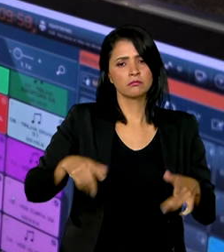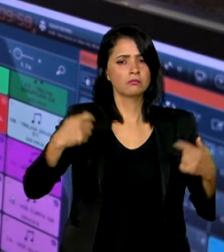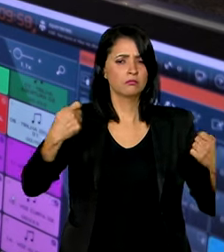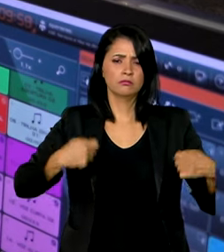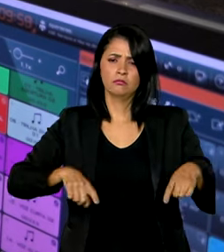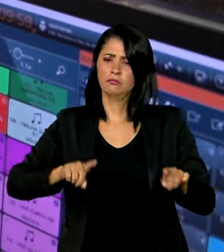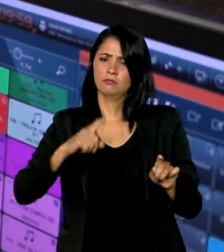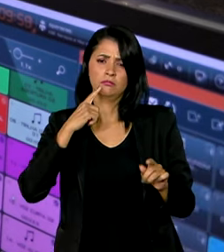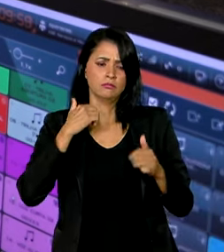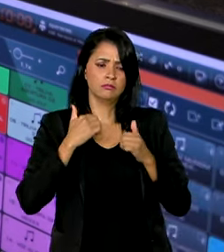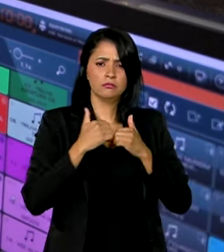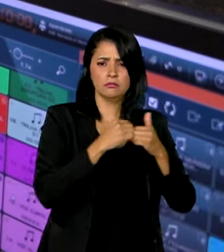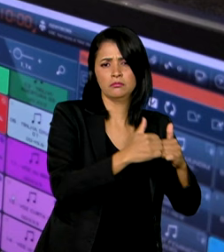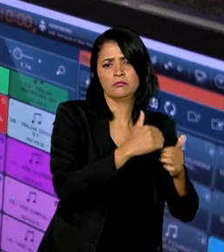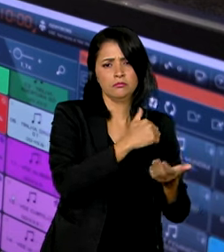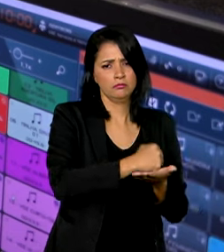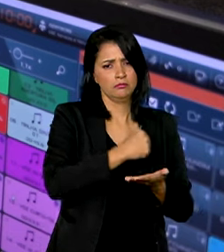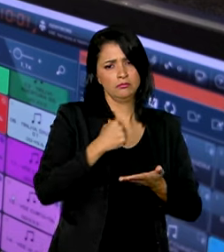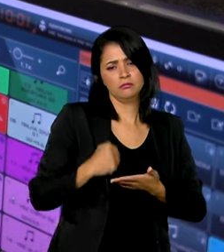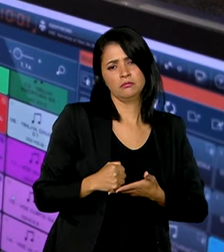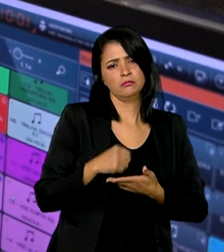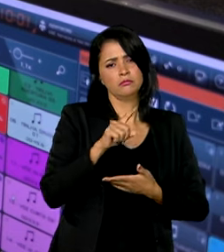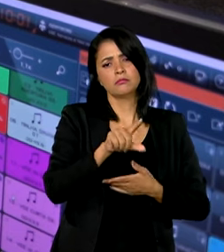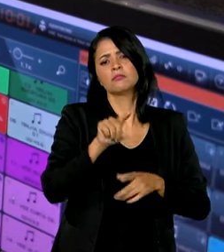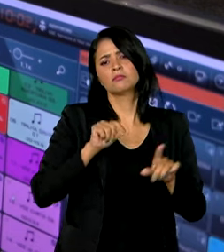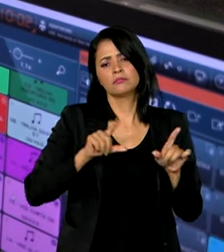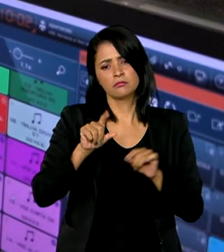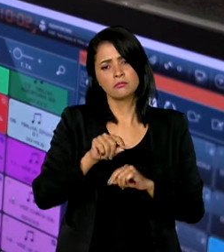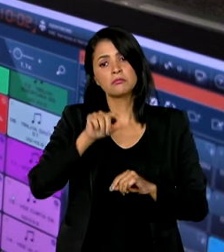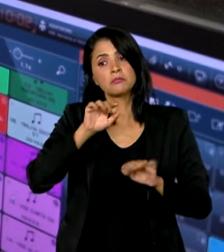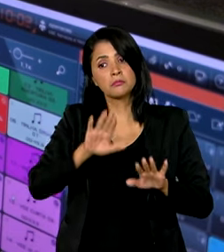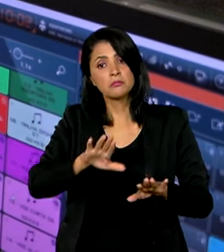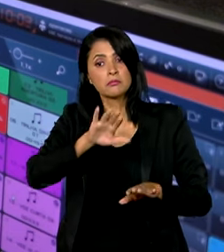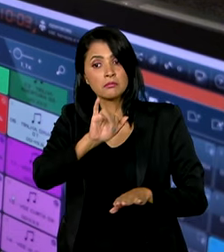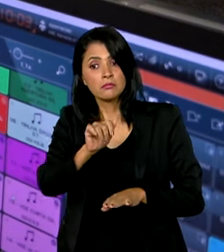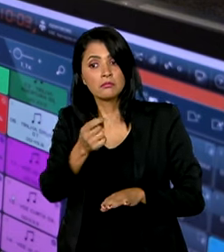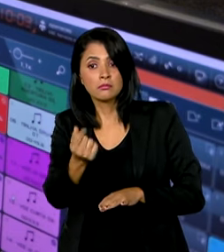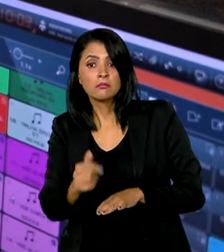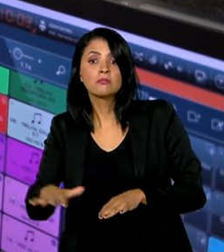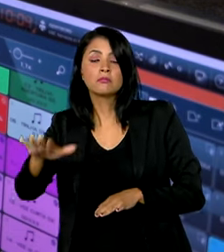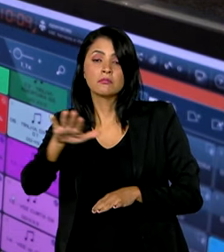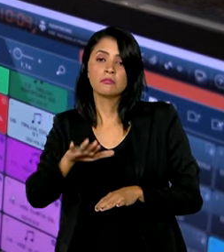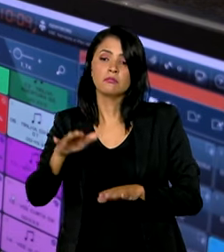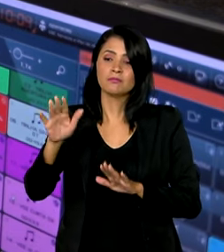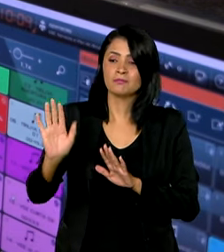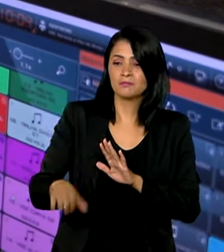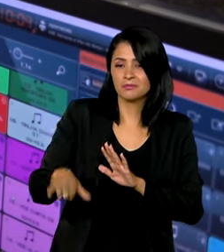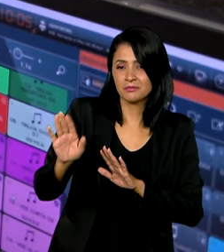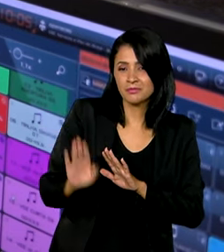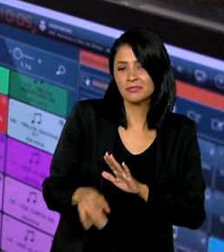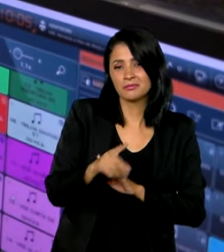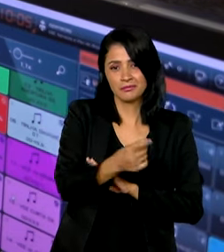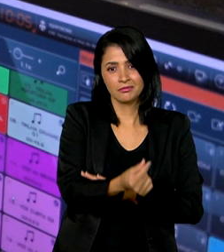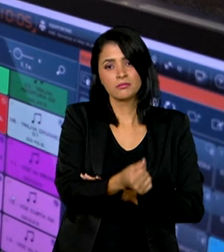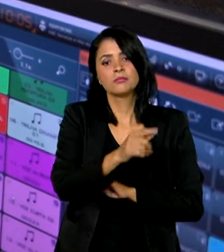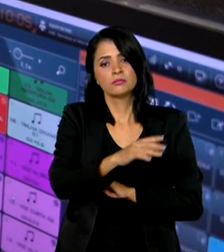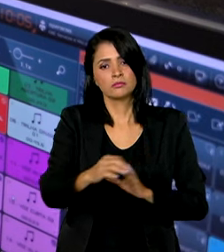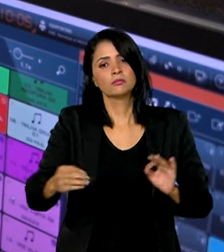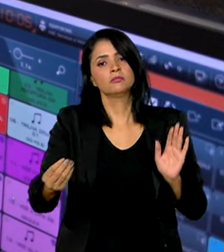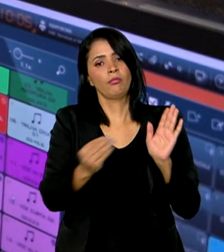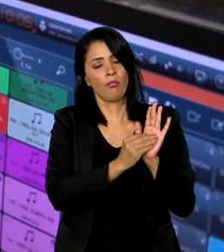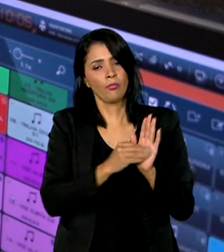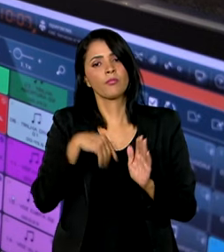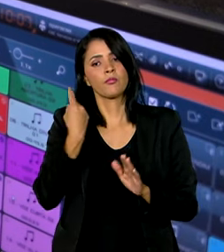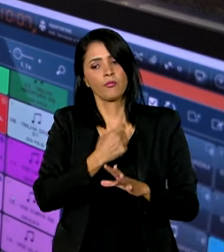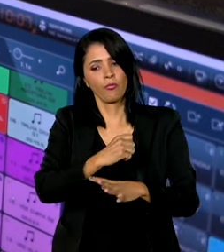onrar Esse contrato porque ele é um contrato de opção mas se o preço do mercado estiver abaixo desse preço estabelecido nós